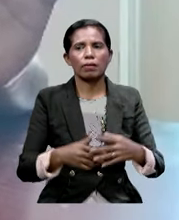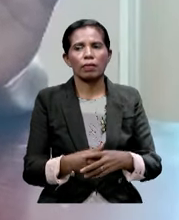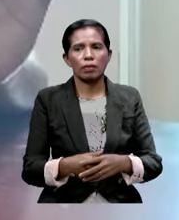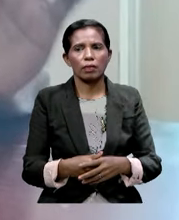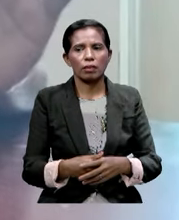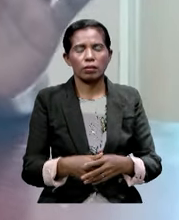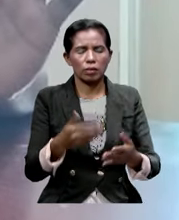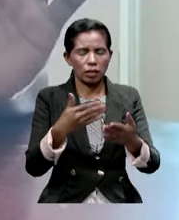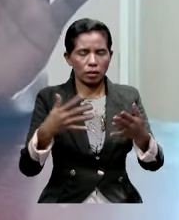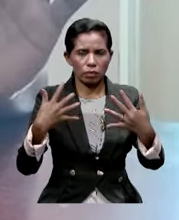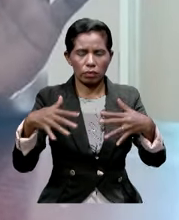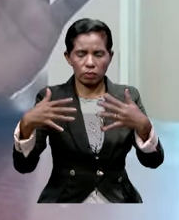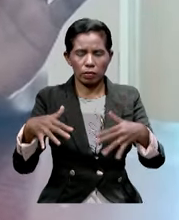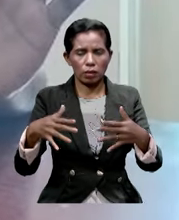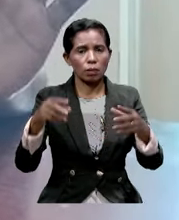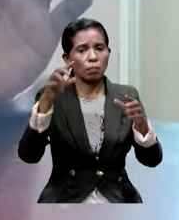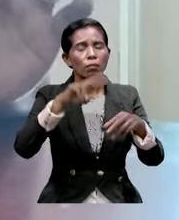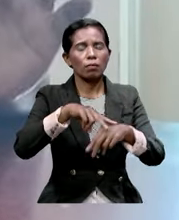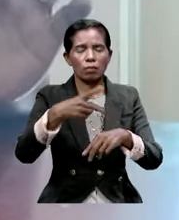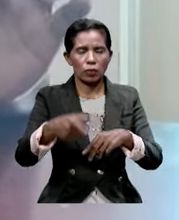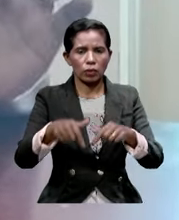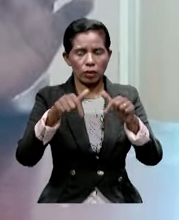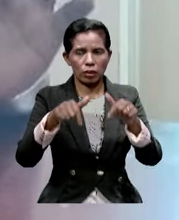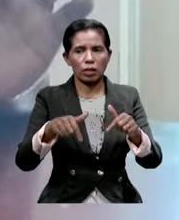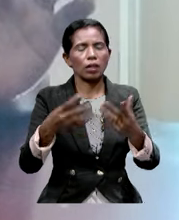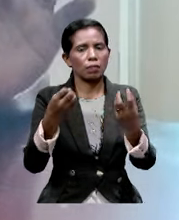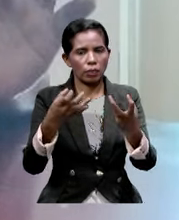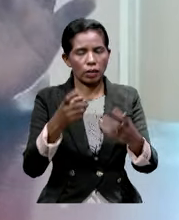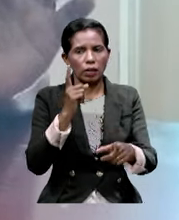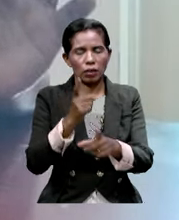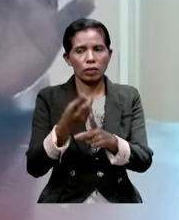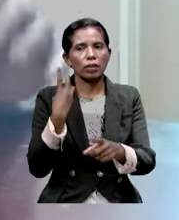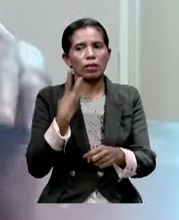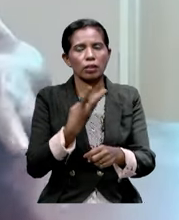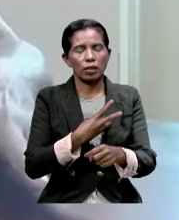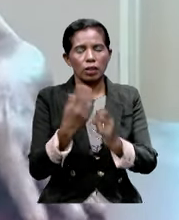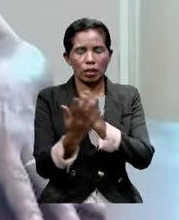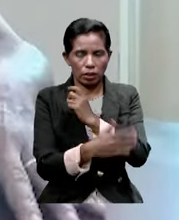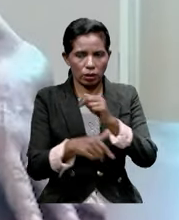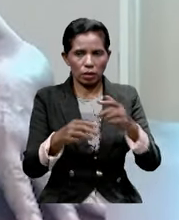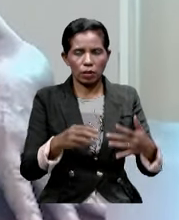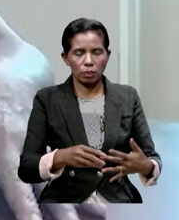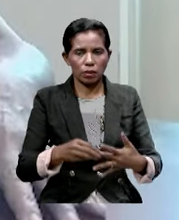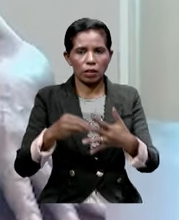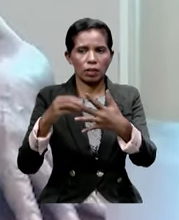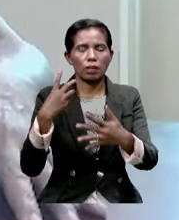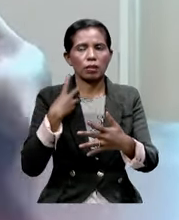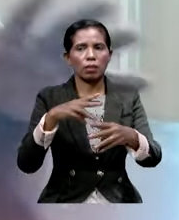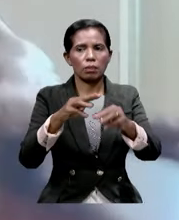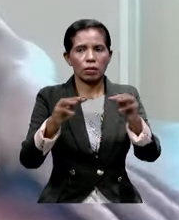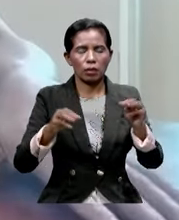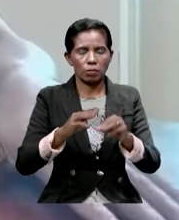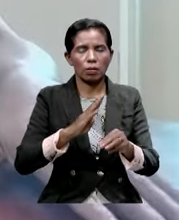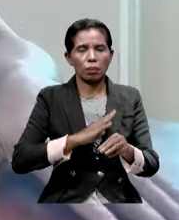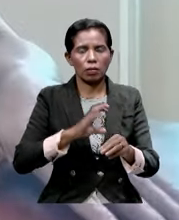resto explosivo niniane barak iha itania railar especial mo sitania municipio Baucau